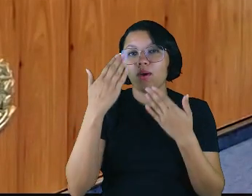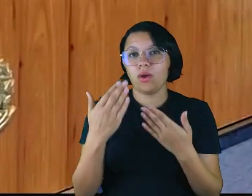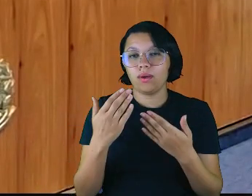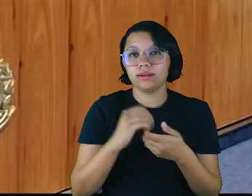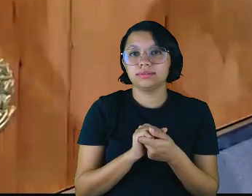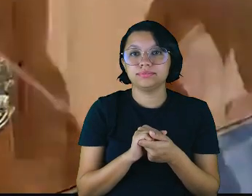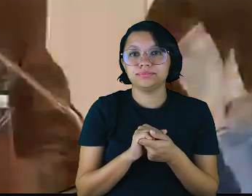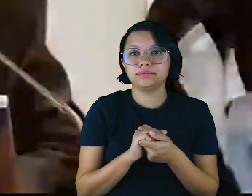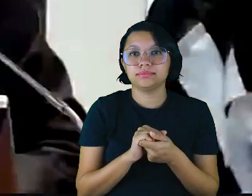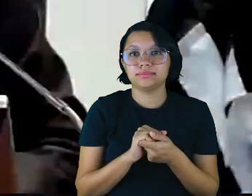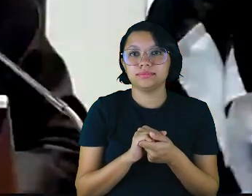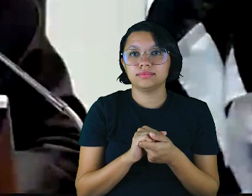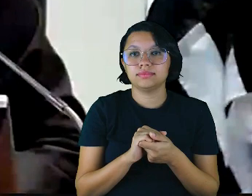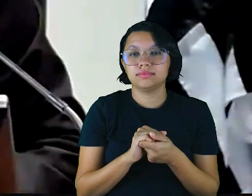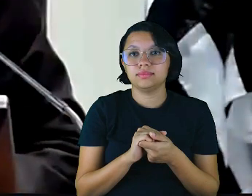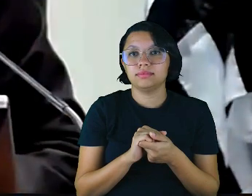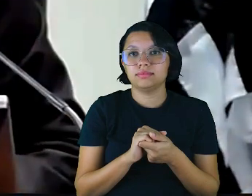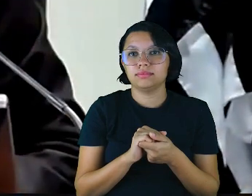devida gratidão.